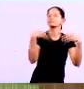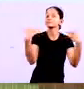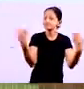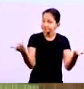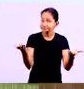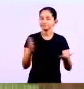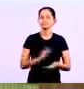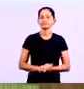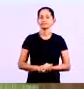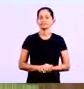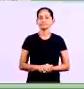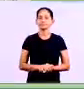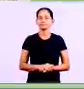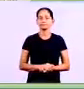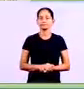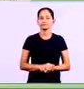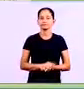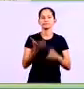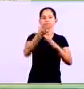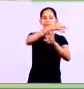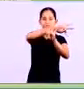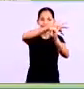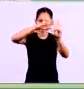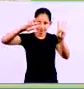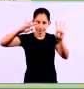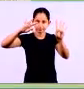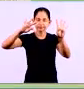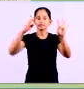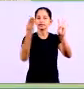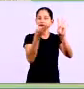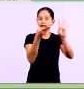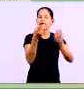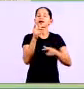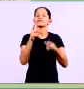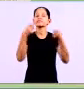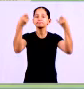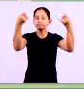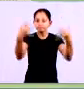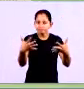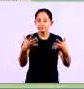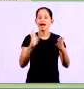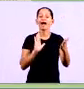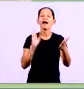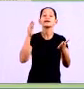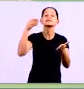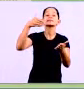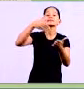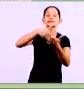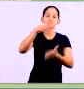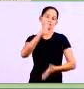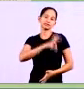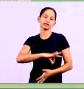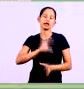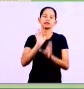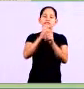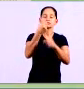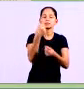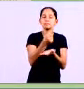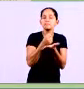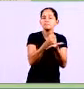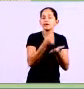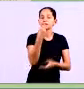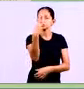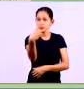tabela? É assim, se você ganha até 2 salários mínimos, você paga em